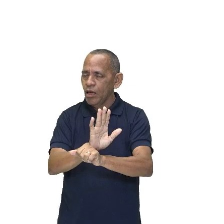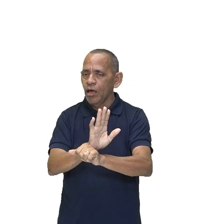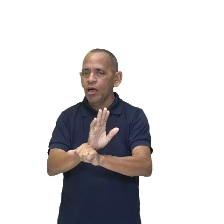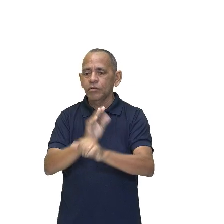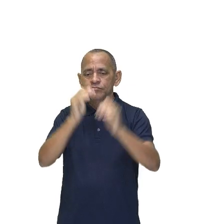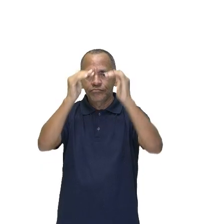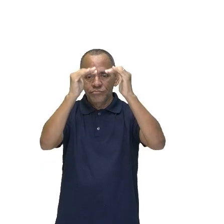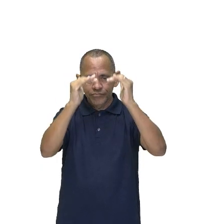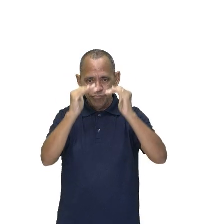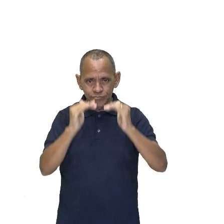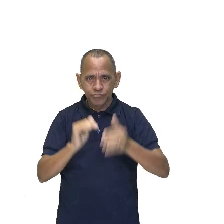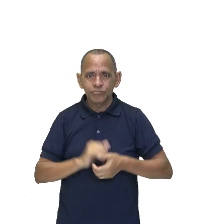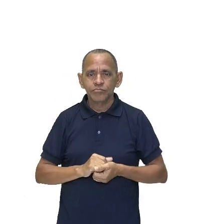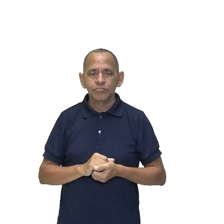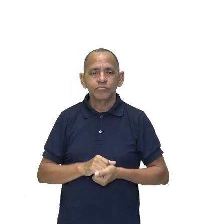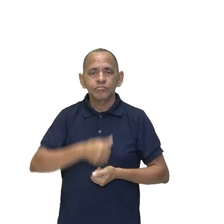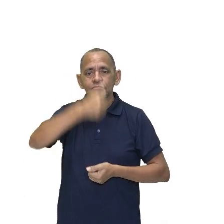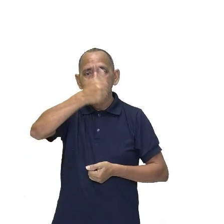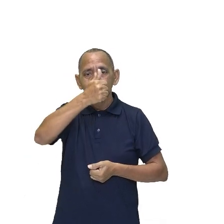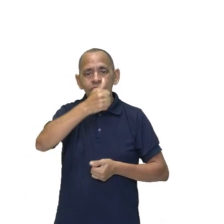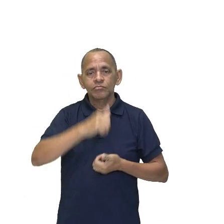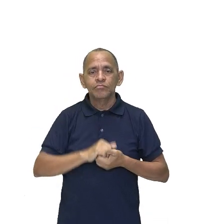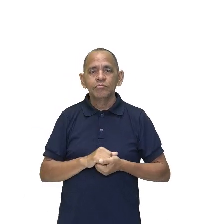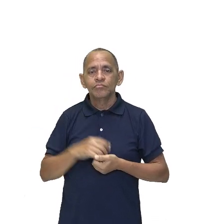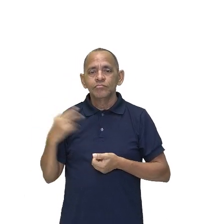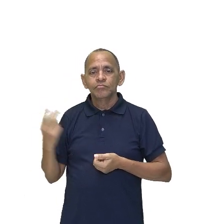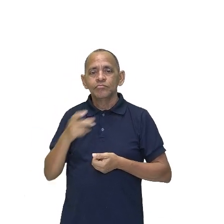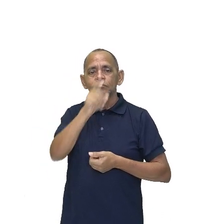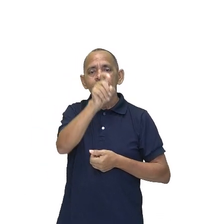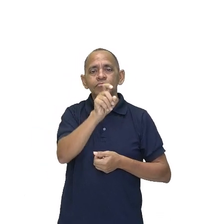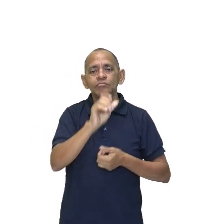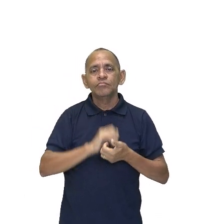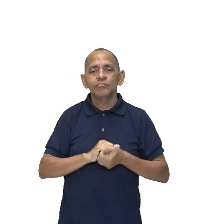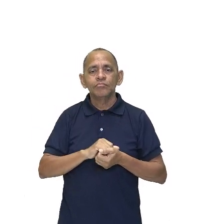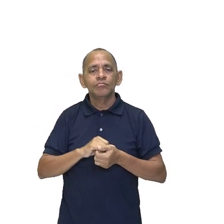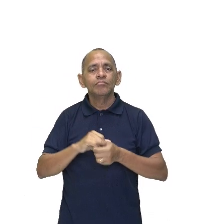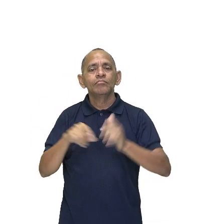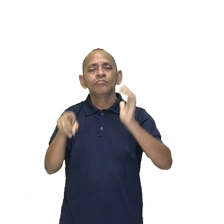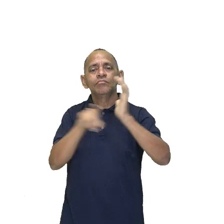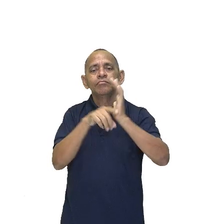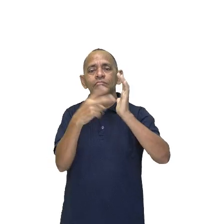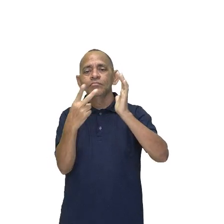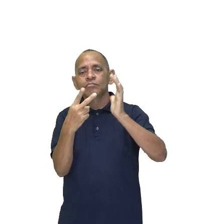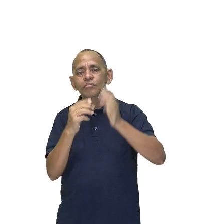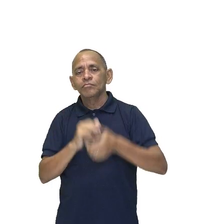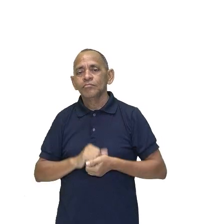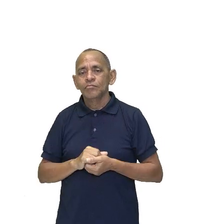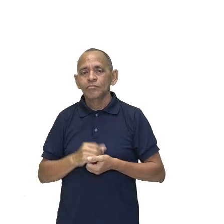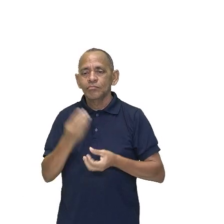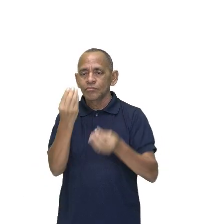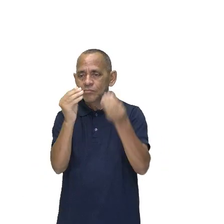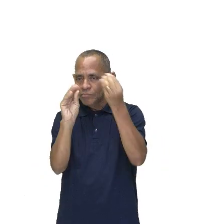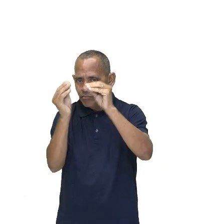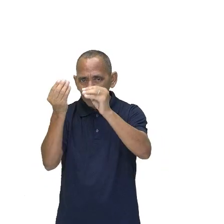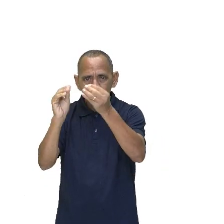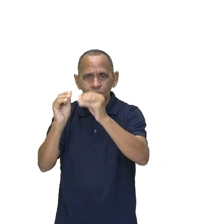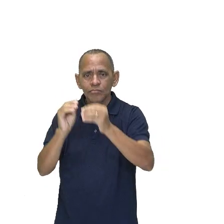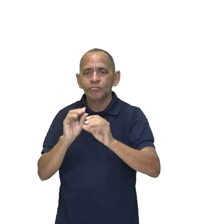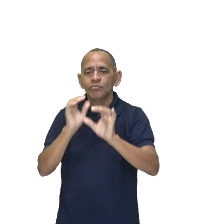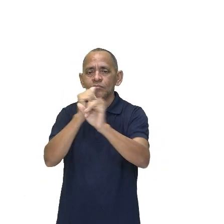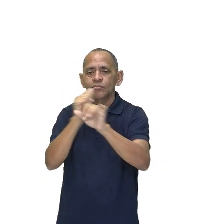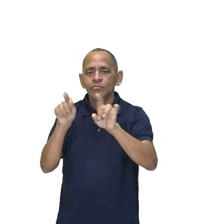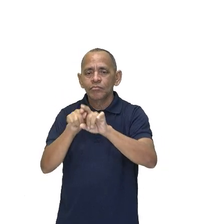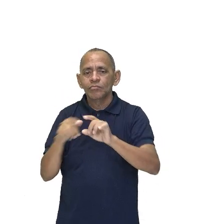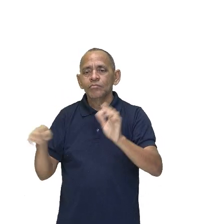tá? Então, o primeiro valor de x que nós colocamos ali foi o menos 2. Então, colocamos todos os valores de menos 2